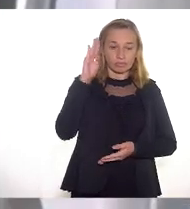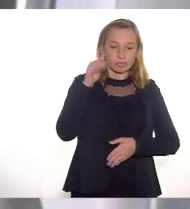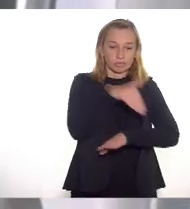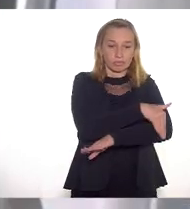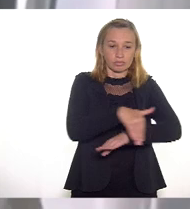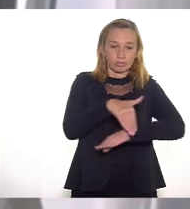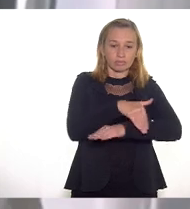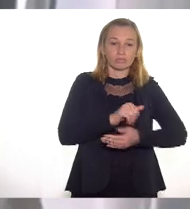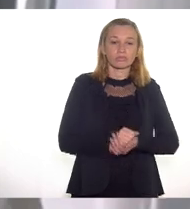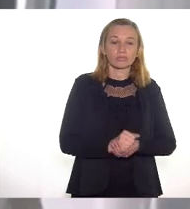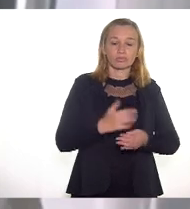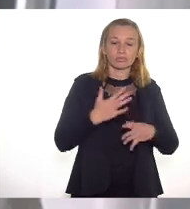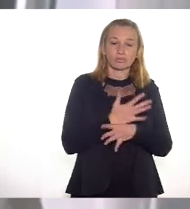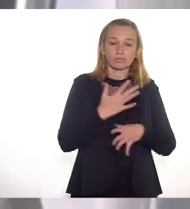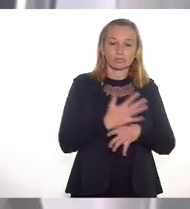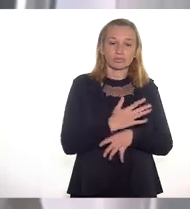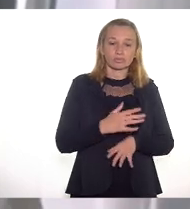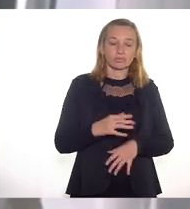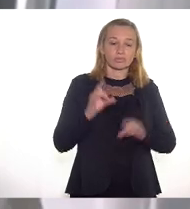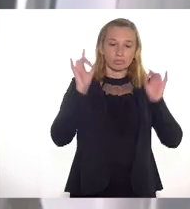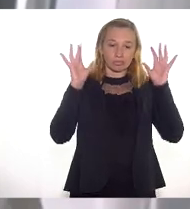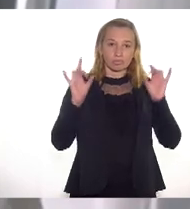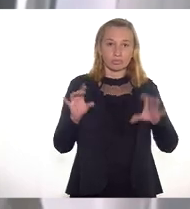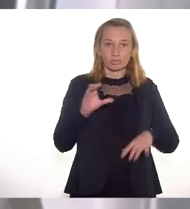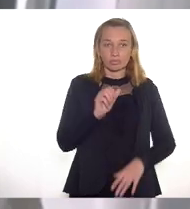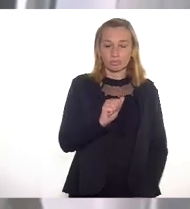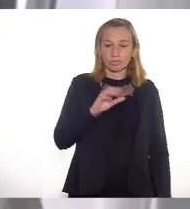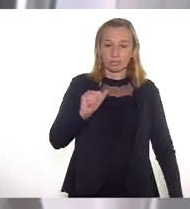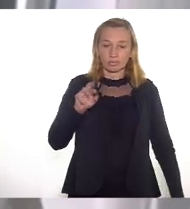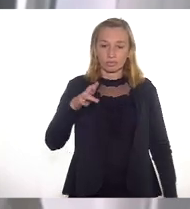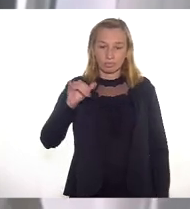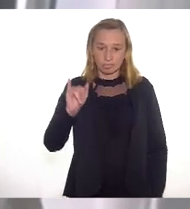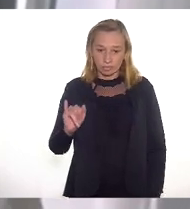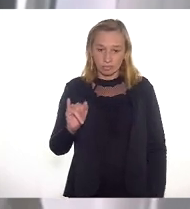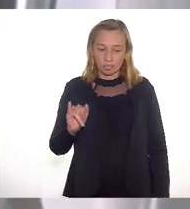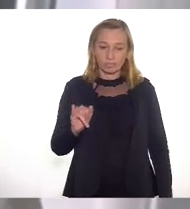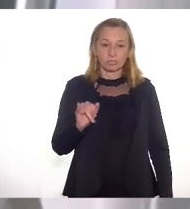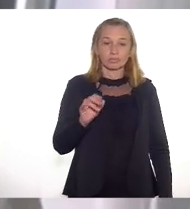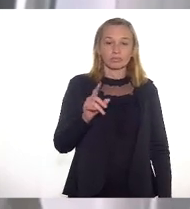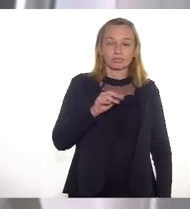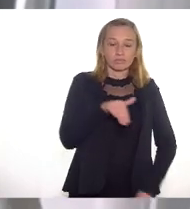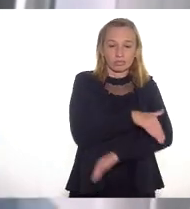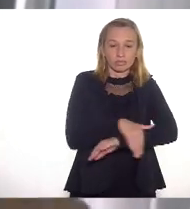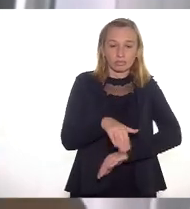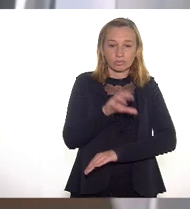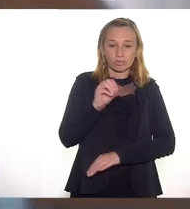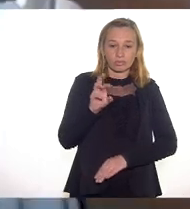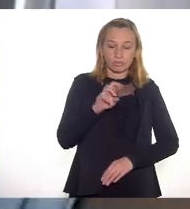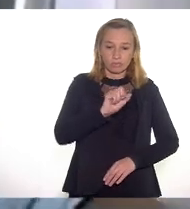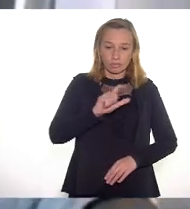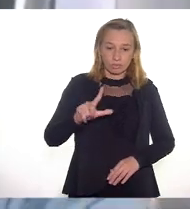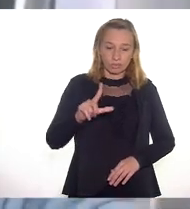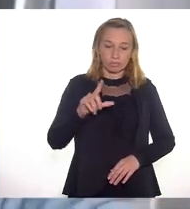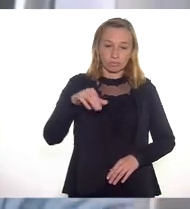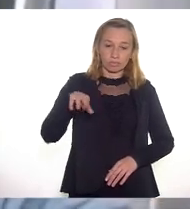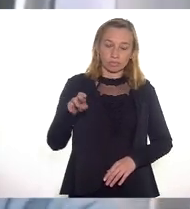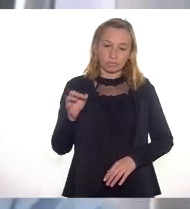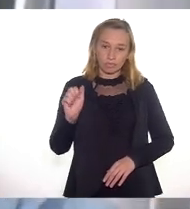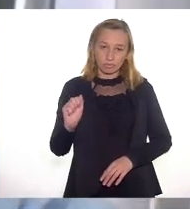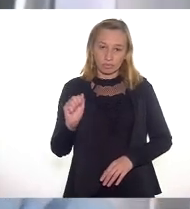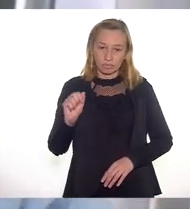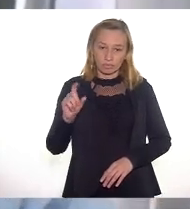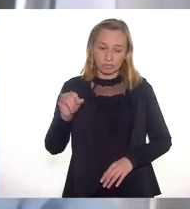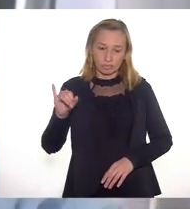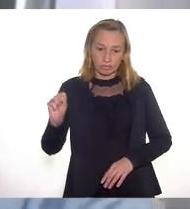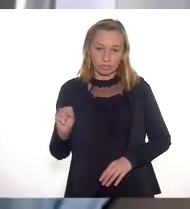ruas da cidade, especialmente do bairro de Caraí, que é a Rua Coronel Moreira César. Ato contínuo, o